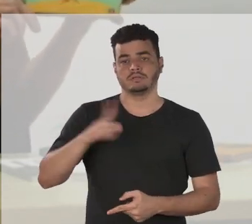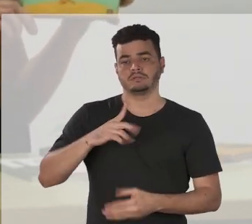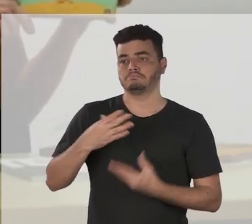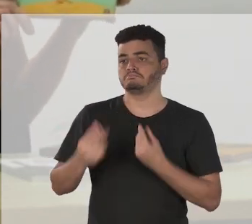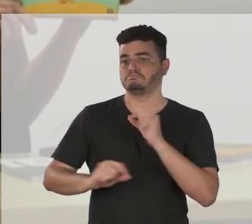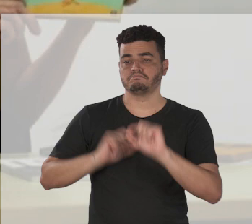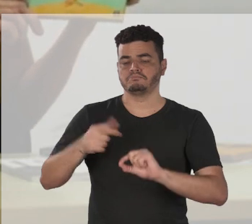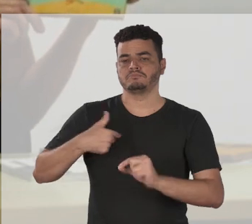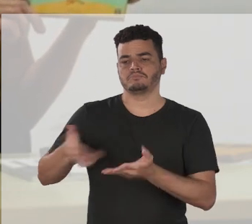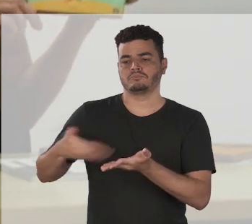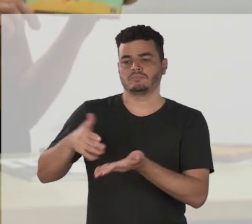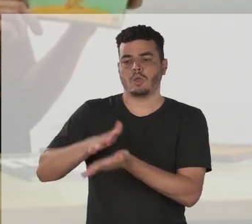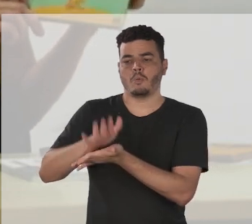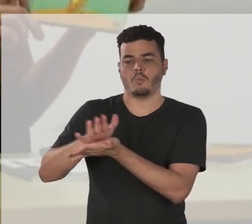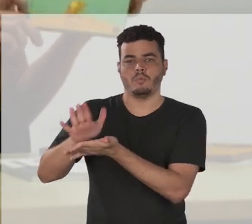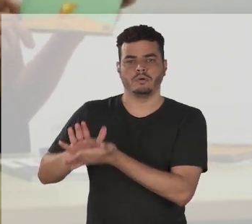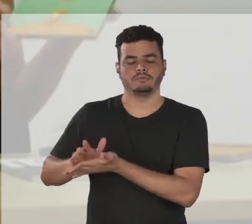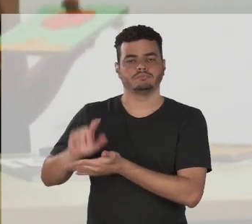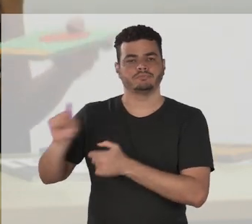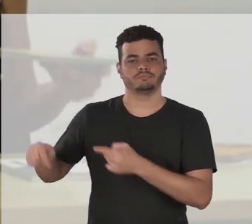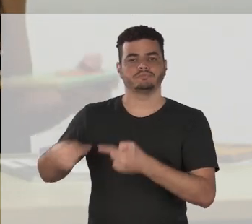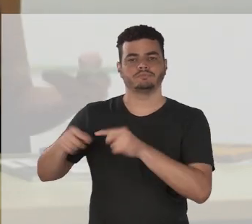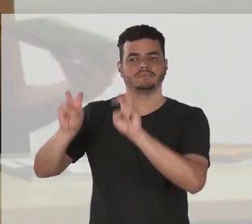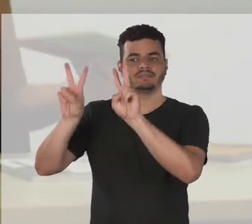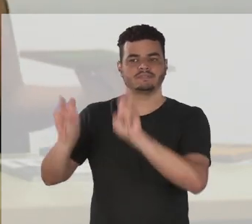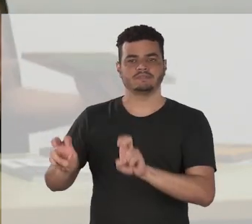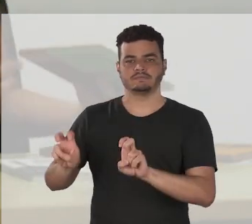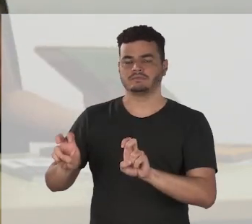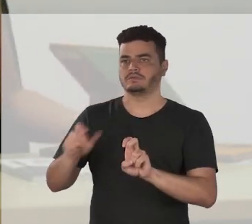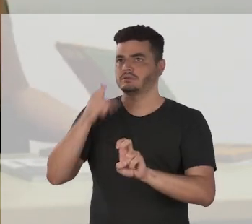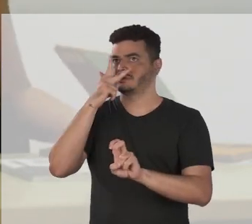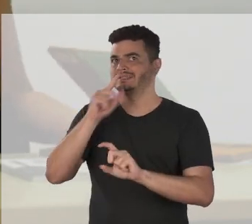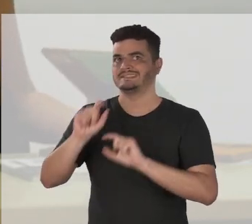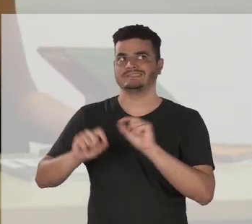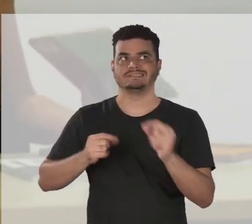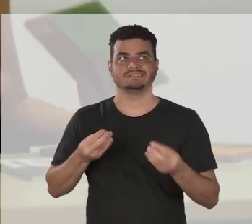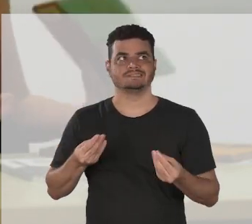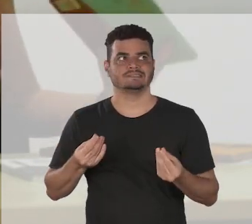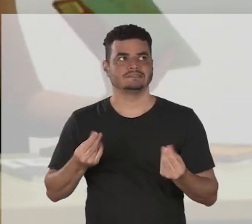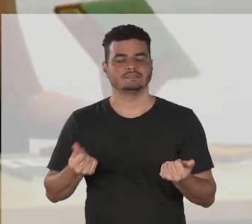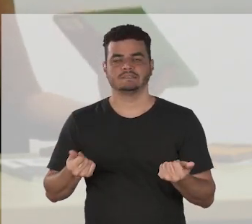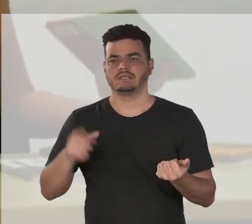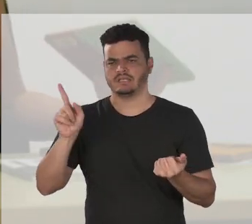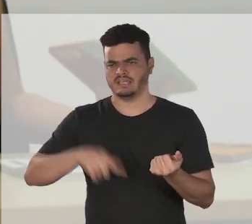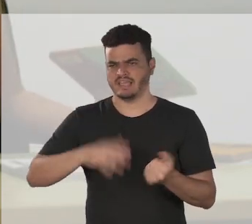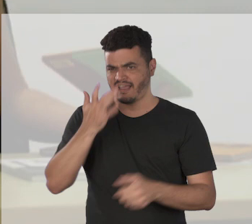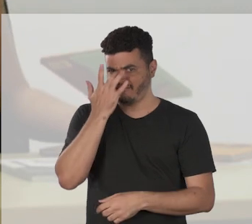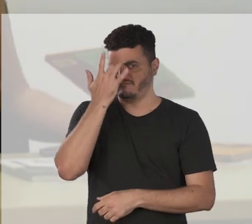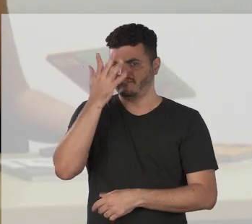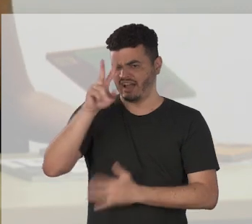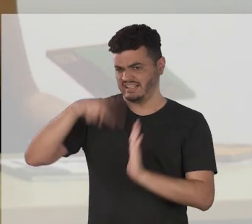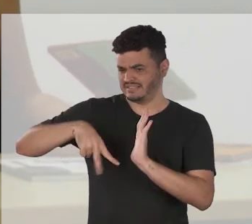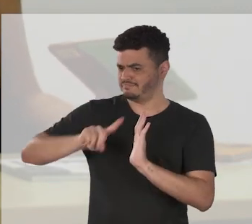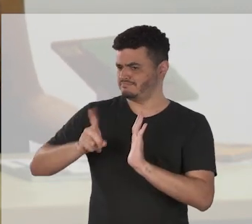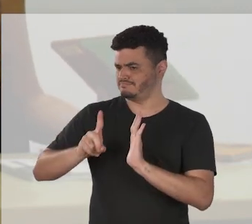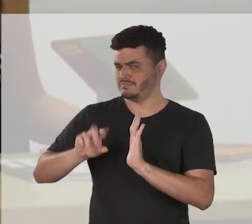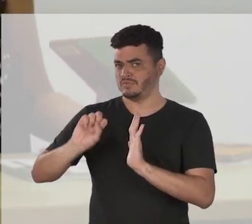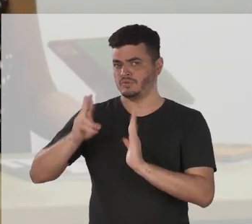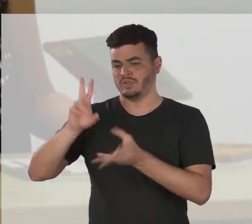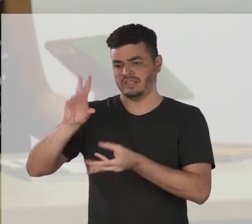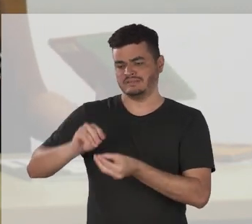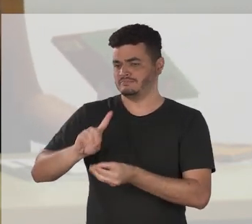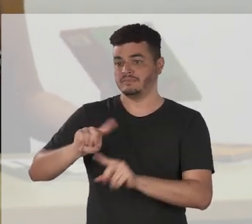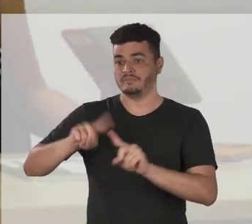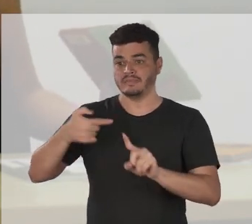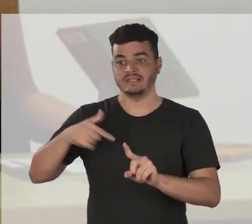a ilustradora argentina, tem muitos livros também com temas que não são por aí tão fáceis, simples